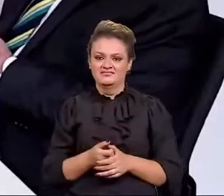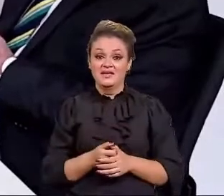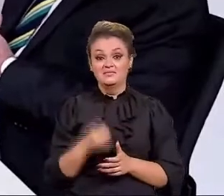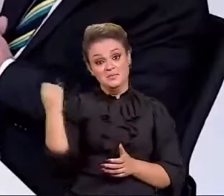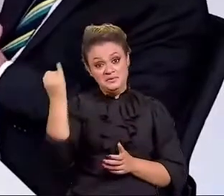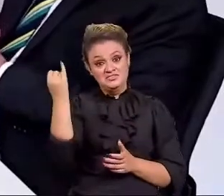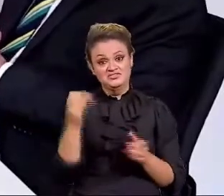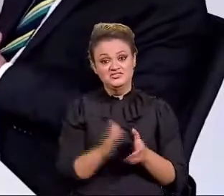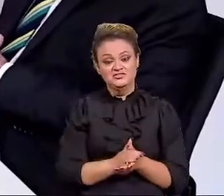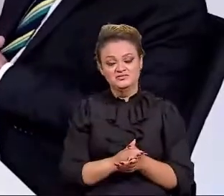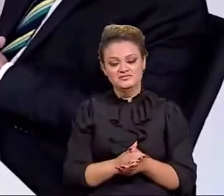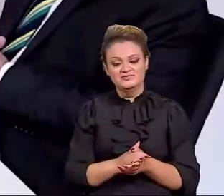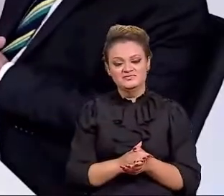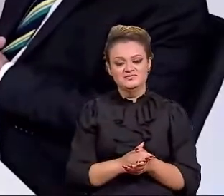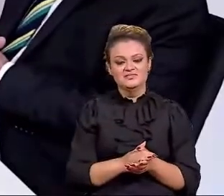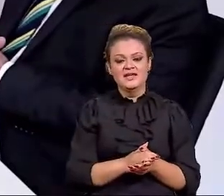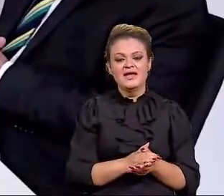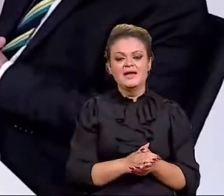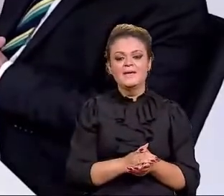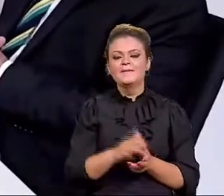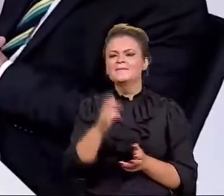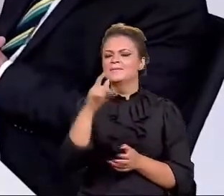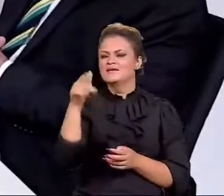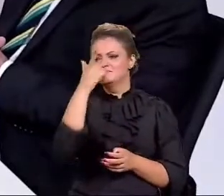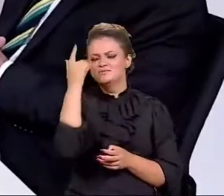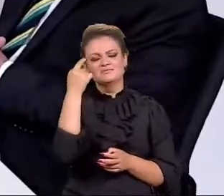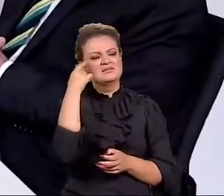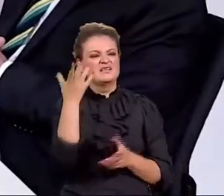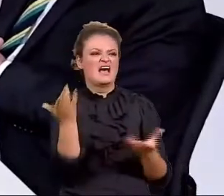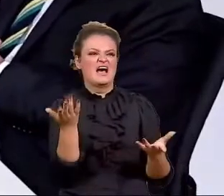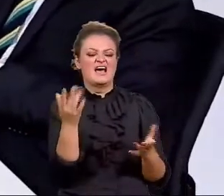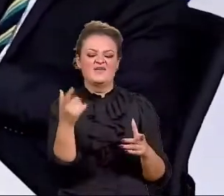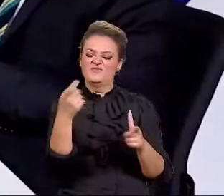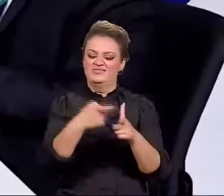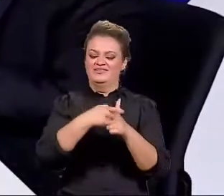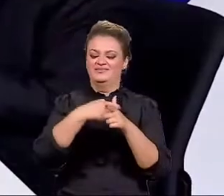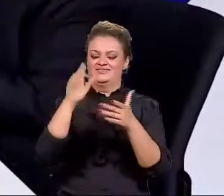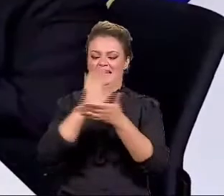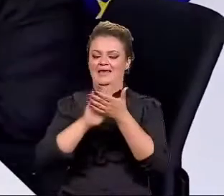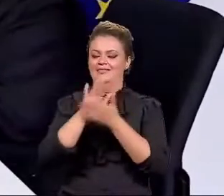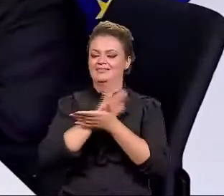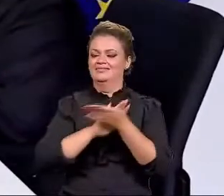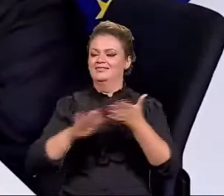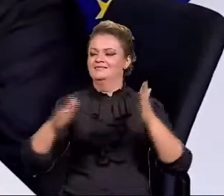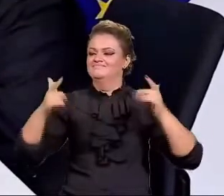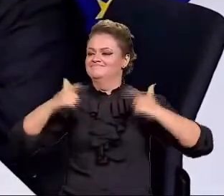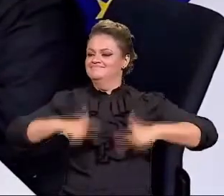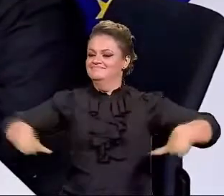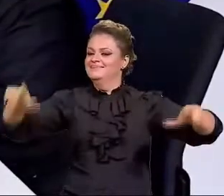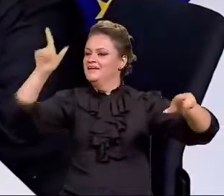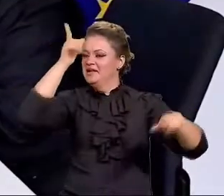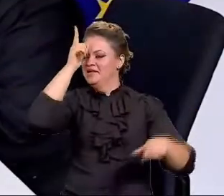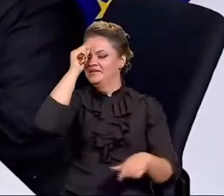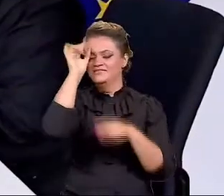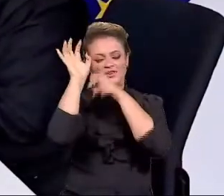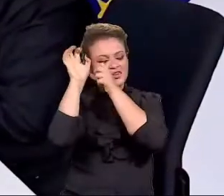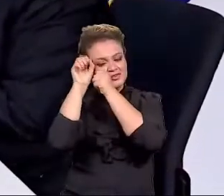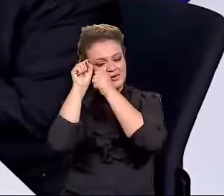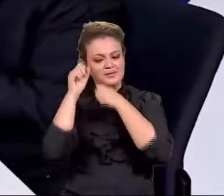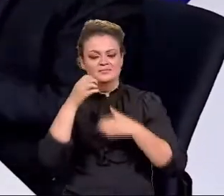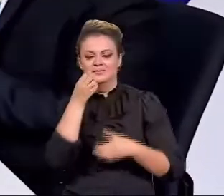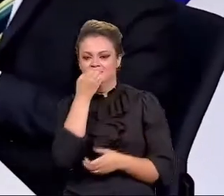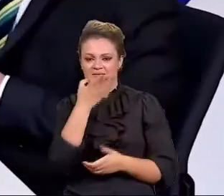a sensação de que, olha, não devo nada, né? É um alívio, você dorme melhor, né, de certa maneira. Você, por acaso, já teve no Serasa?